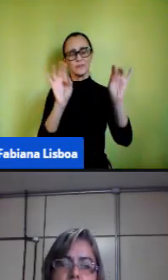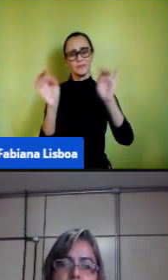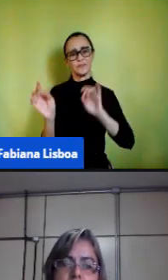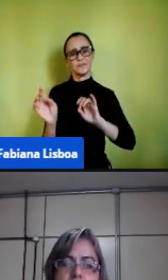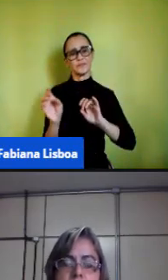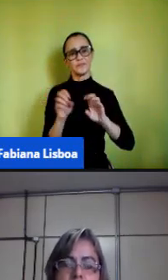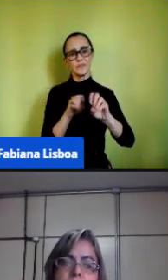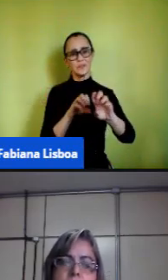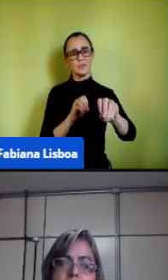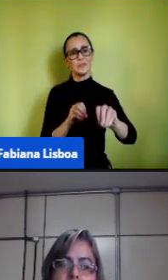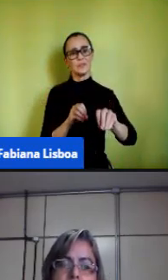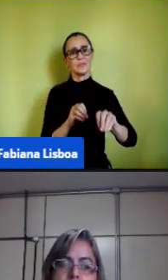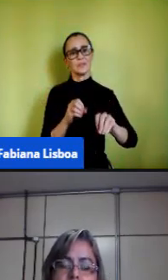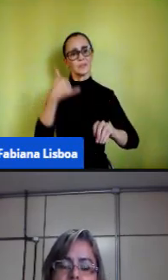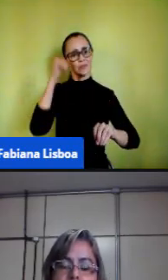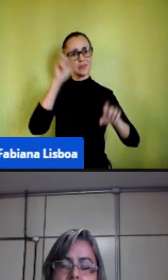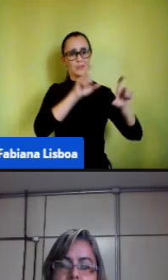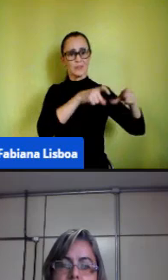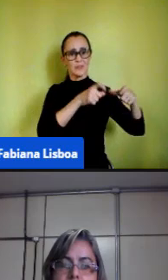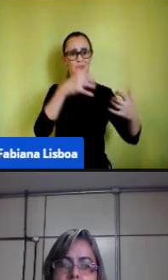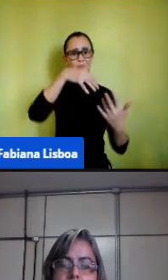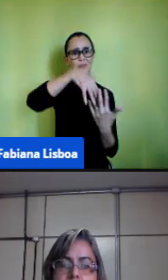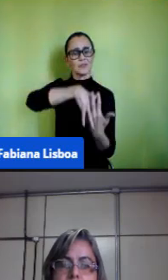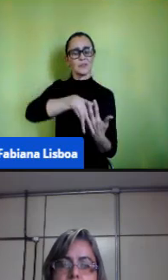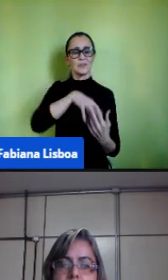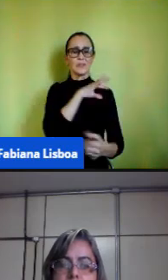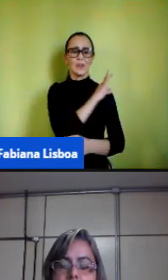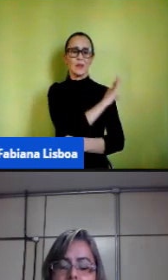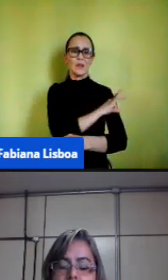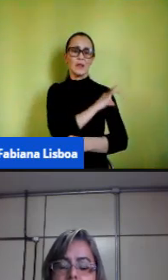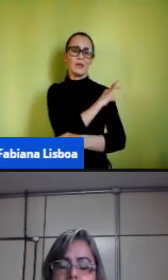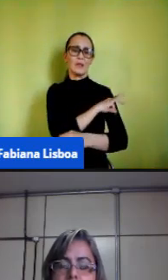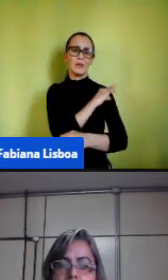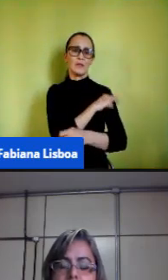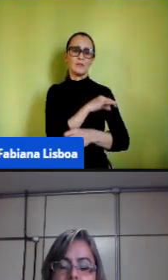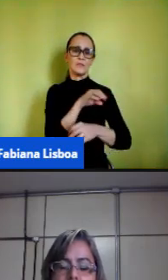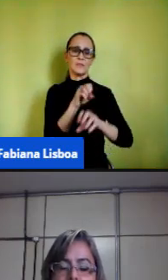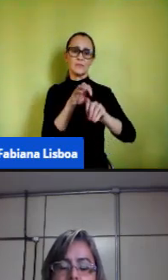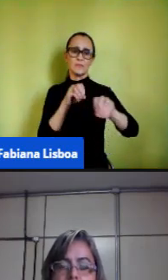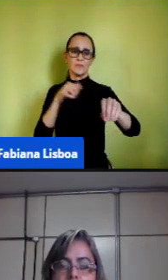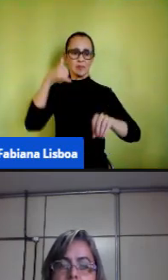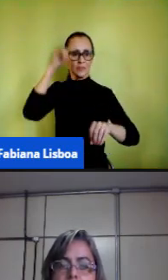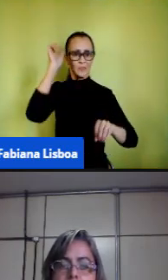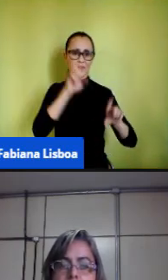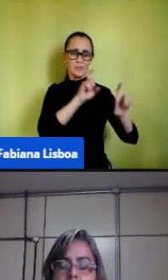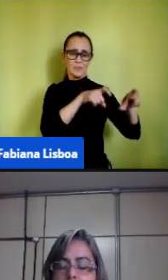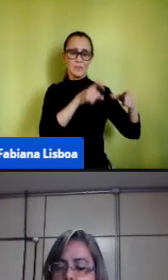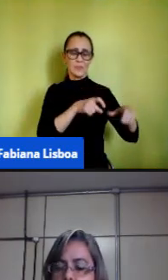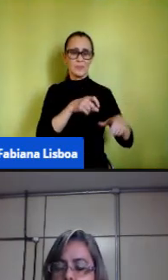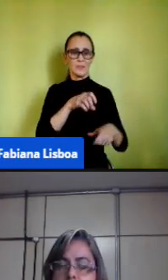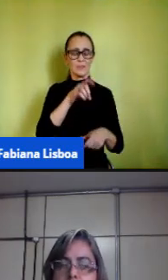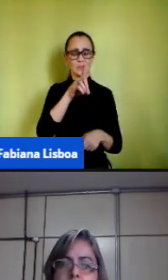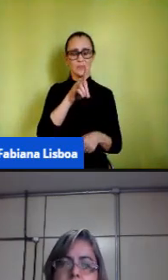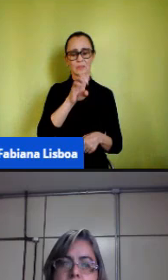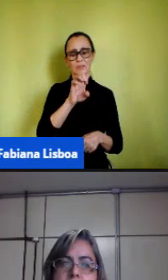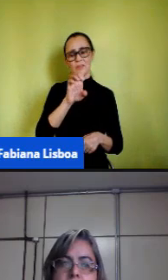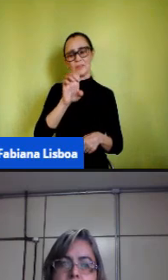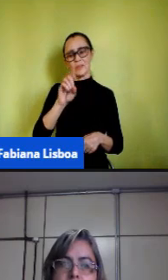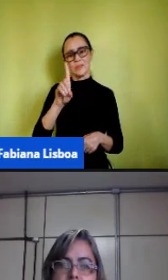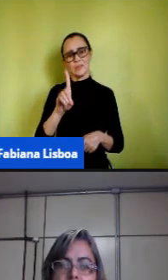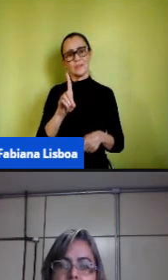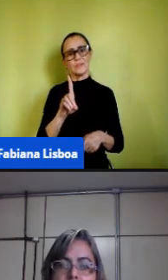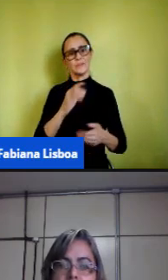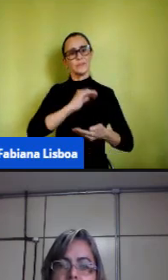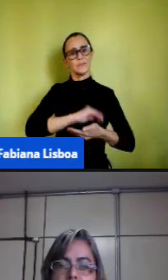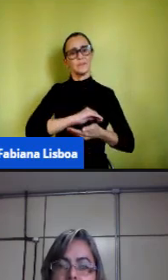pela UFMS, e técnica da modalidade de Educação do Campo, DED-CEMED, Campo Grande MS. Ela